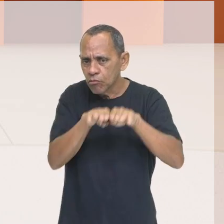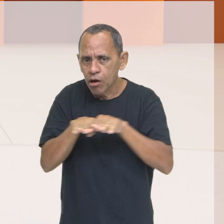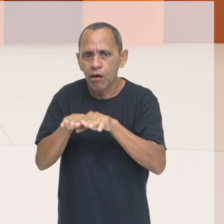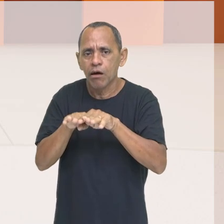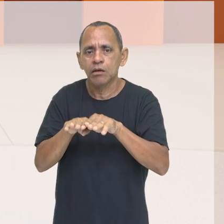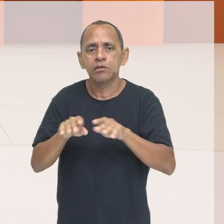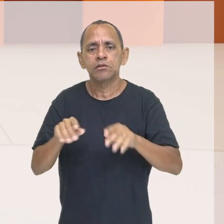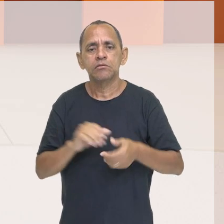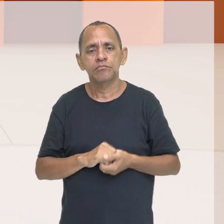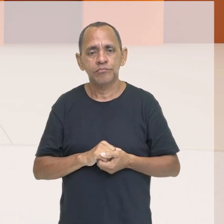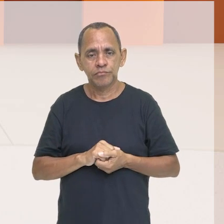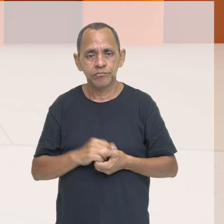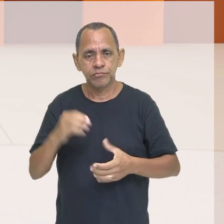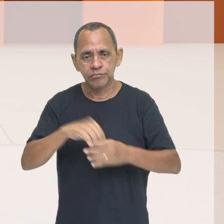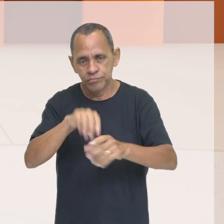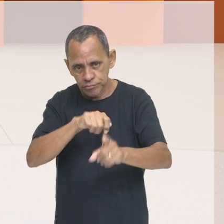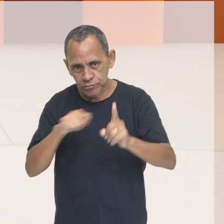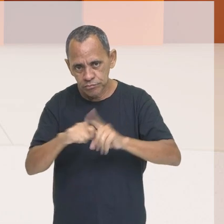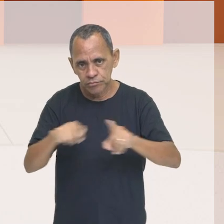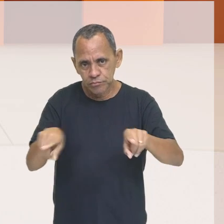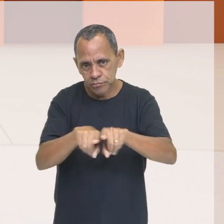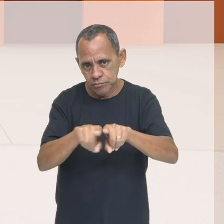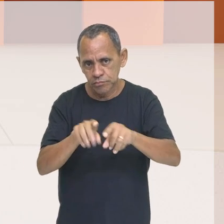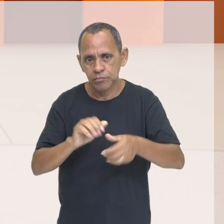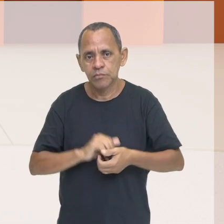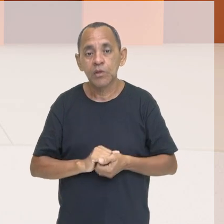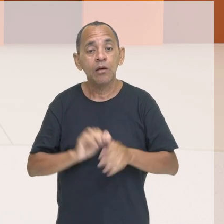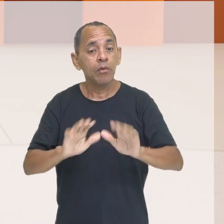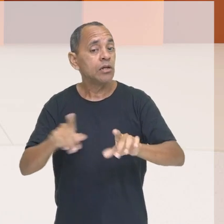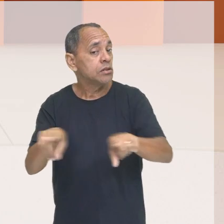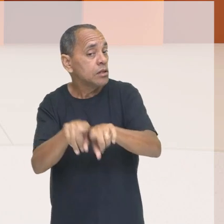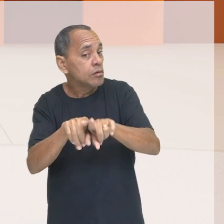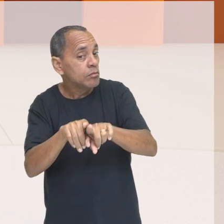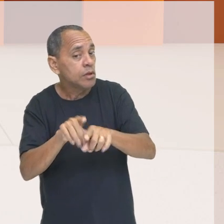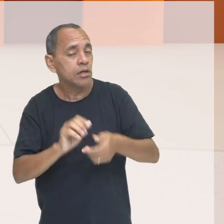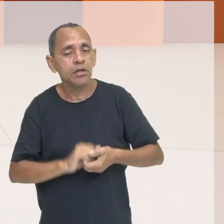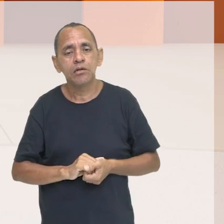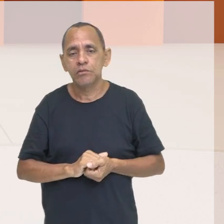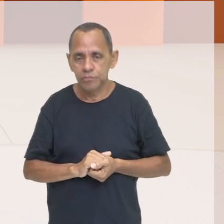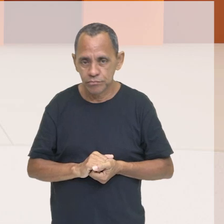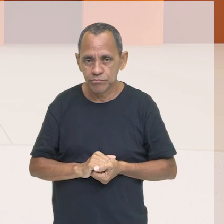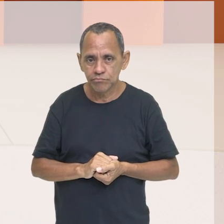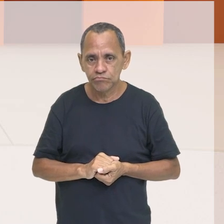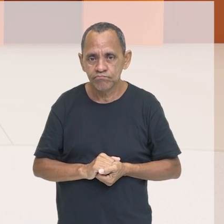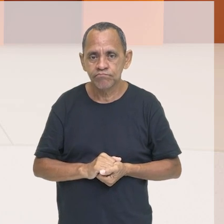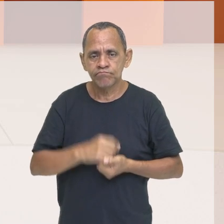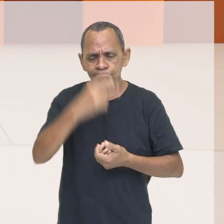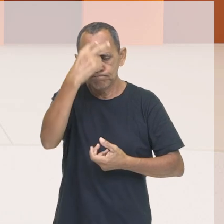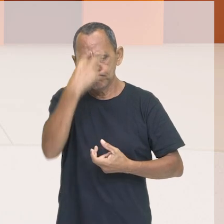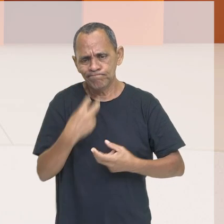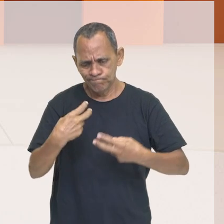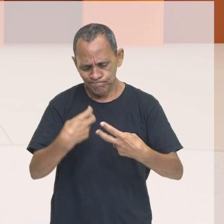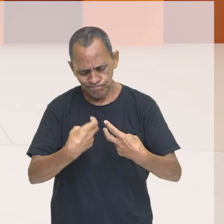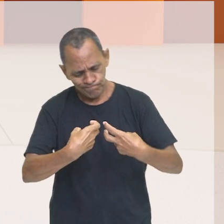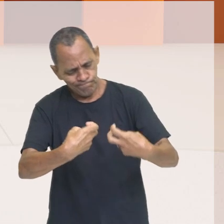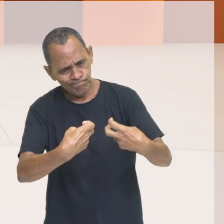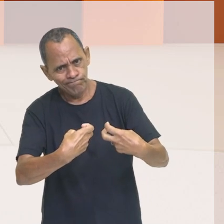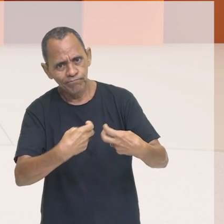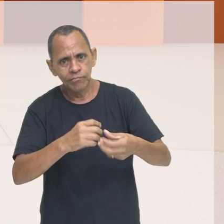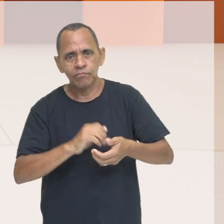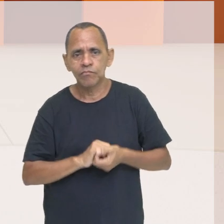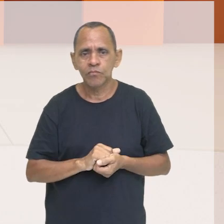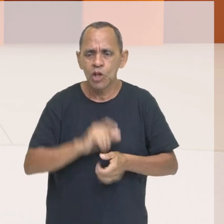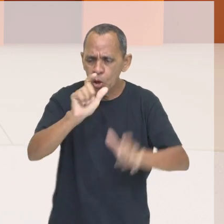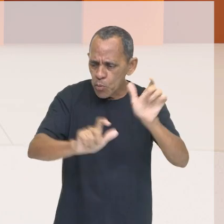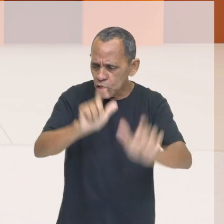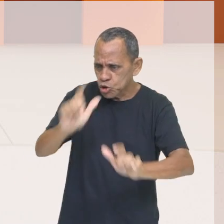se reconhece como sujeito, mas também reconhece o outro como sujeito. Então, é nessa interação, nessa interação